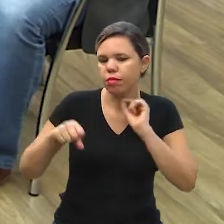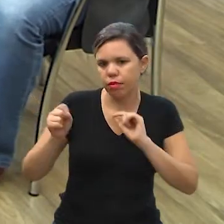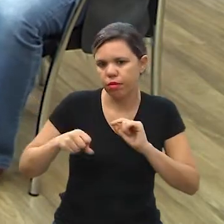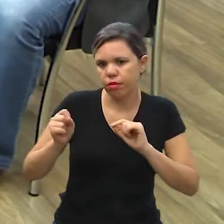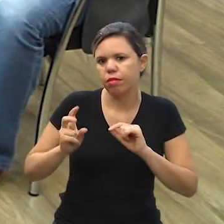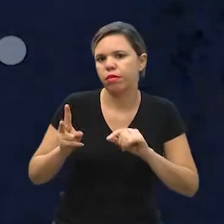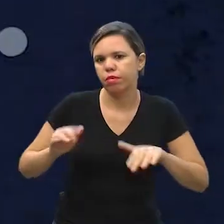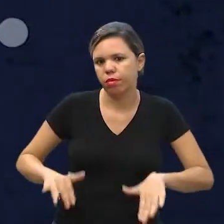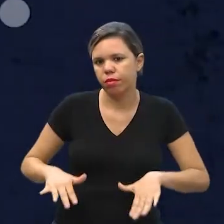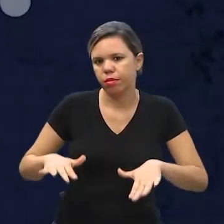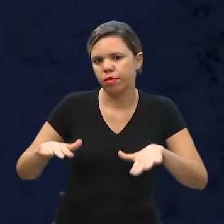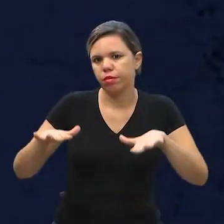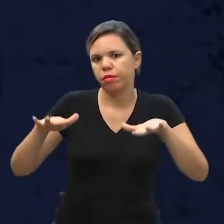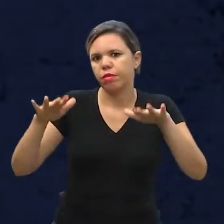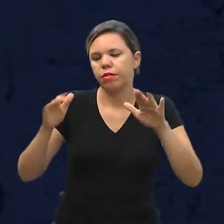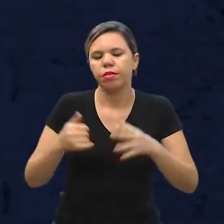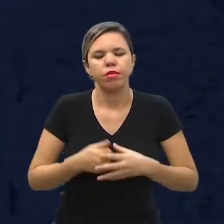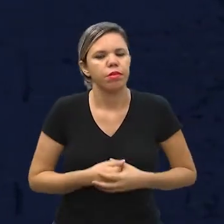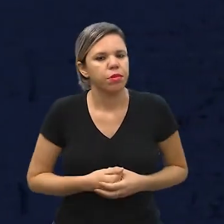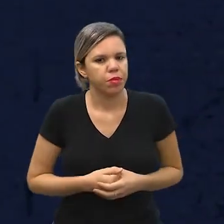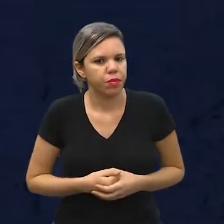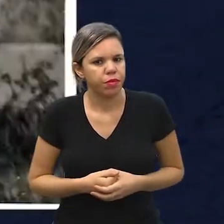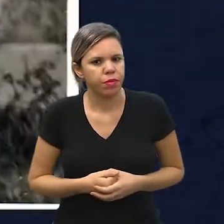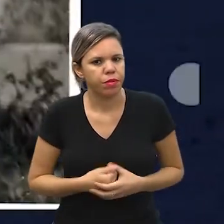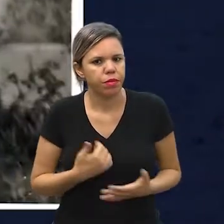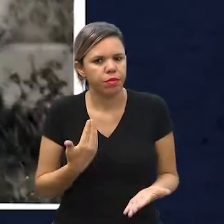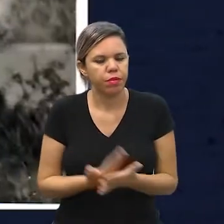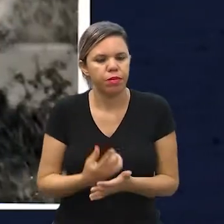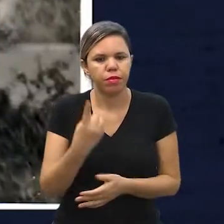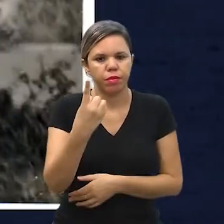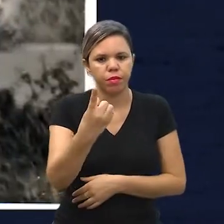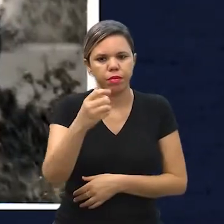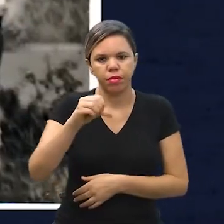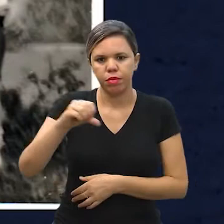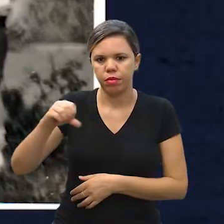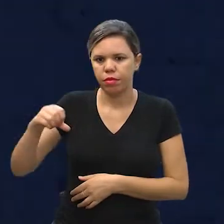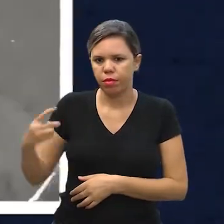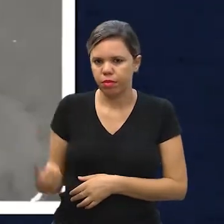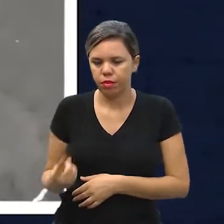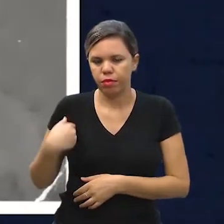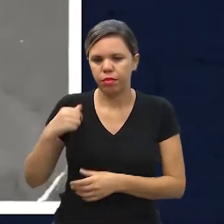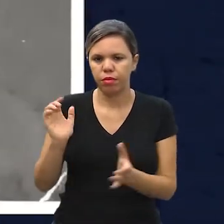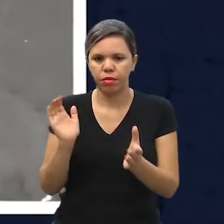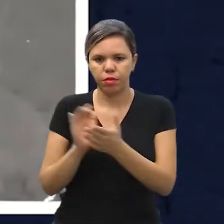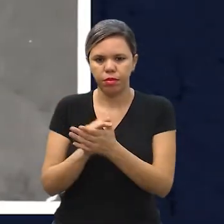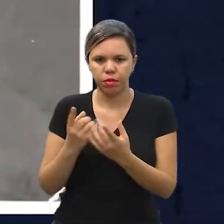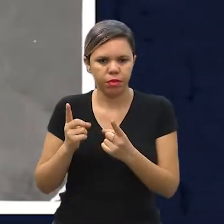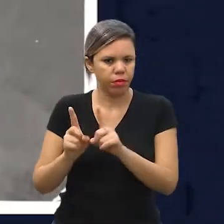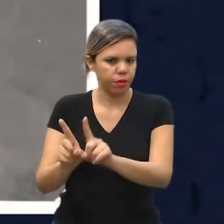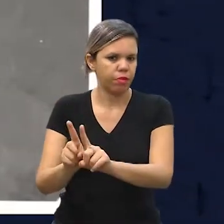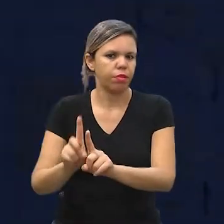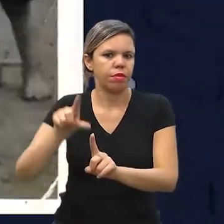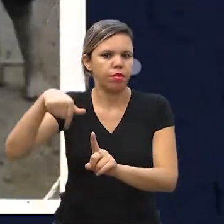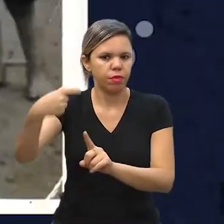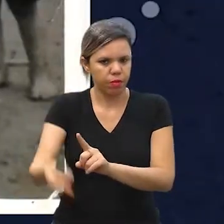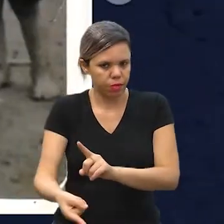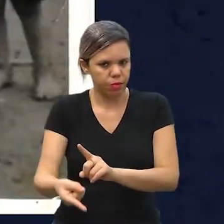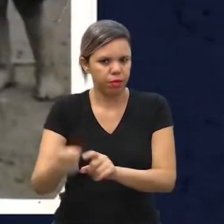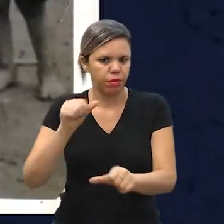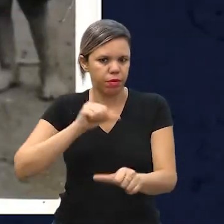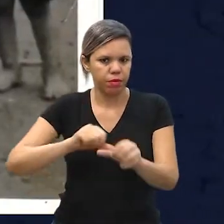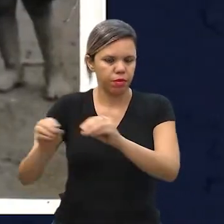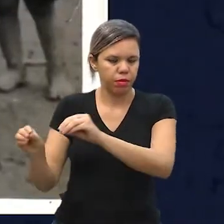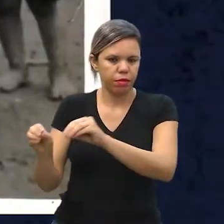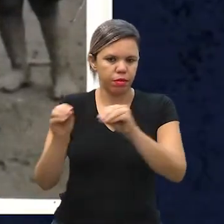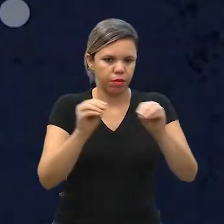toda lá eu eu fiquei lá até a 1991 quando me casei depois